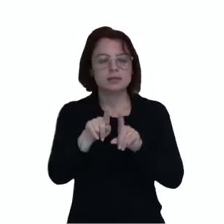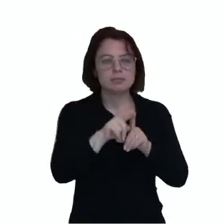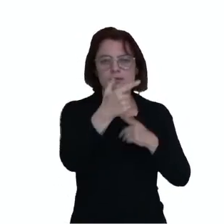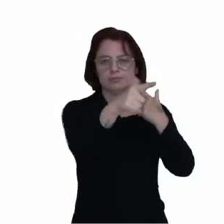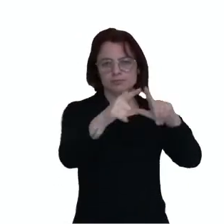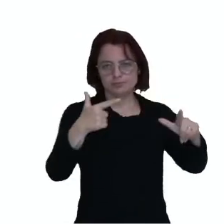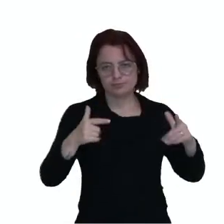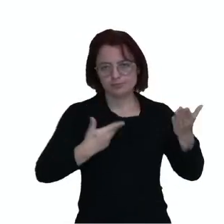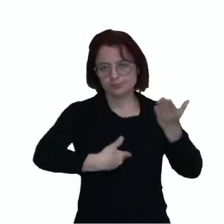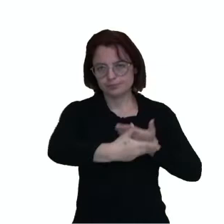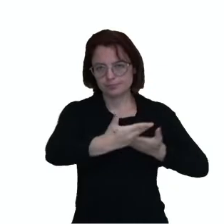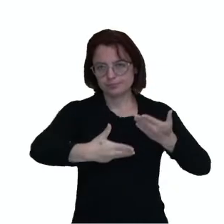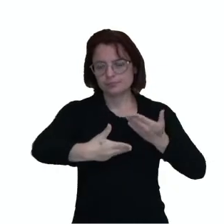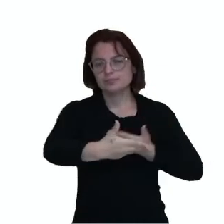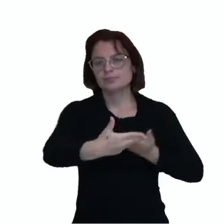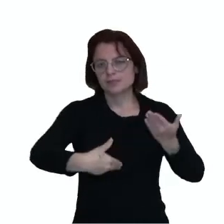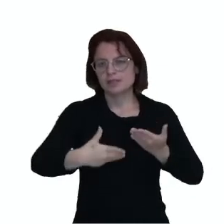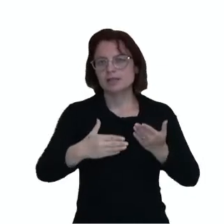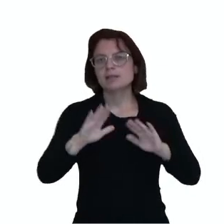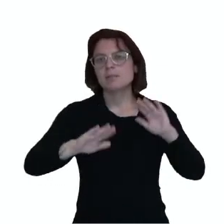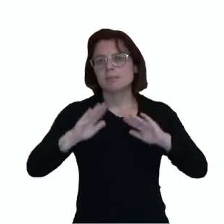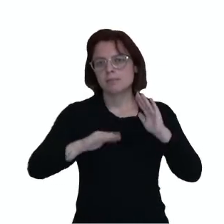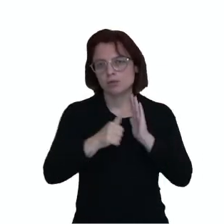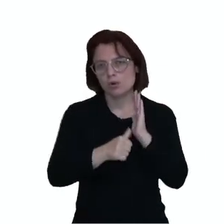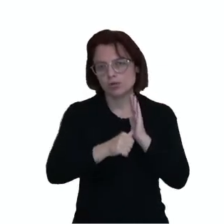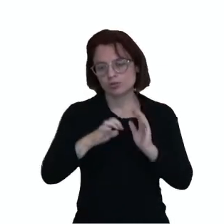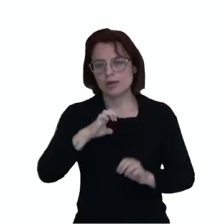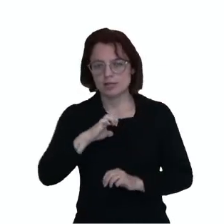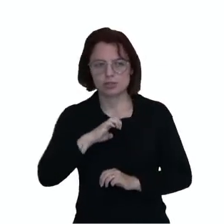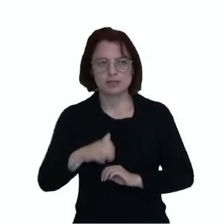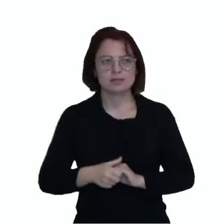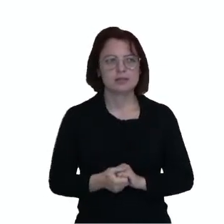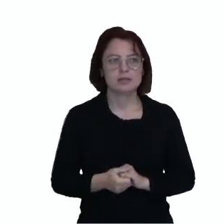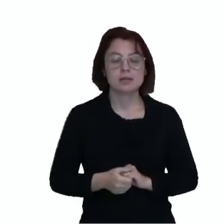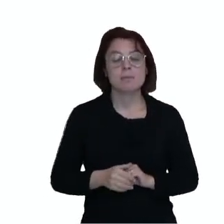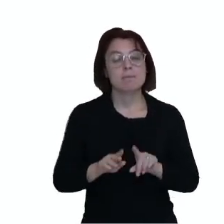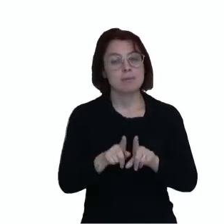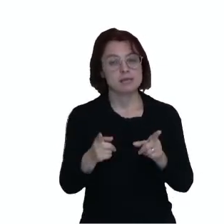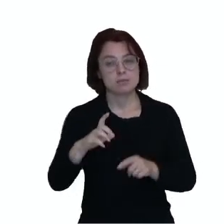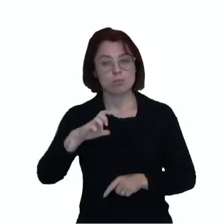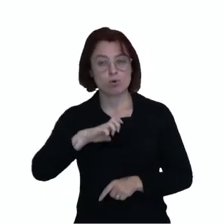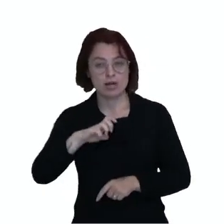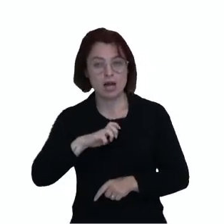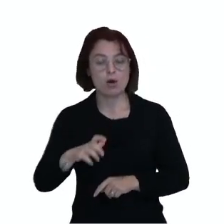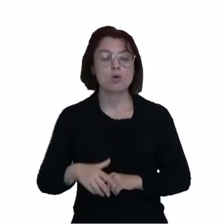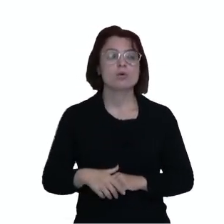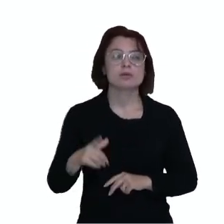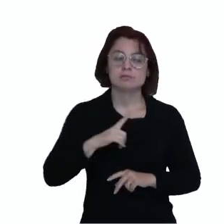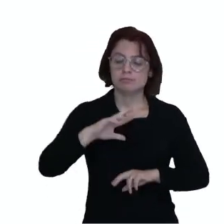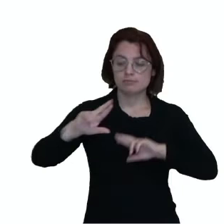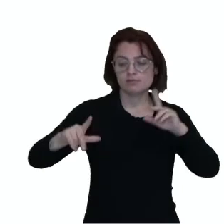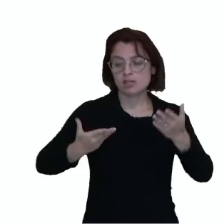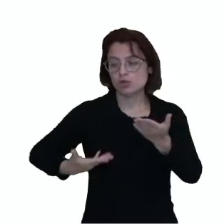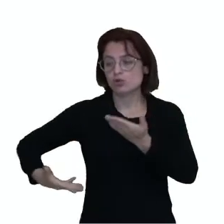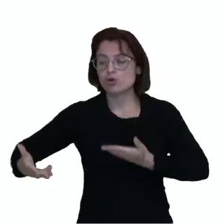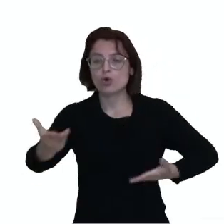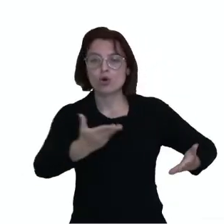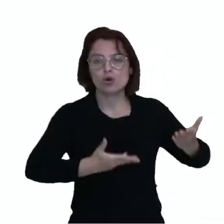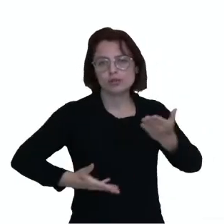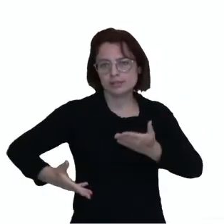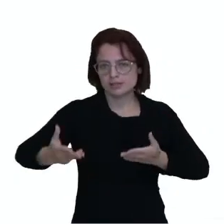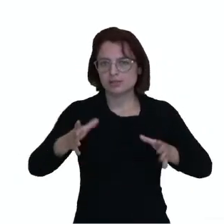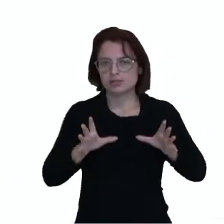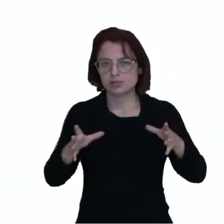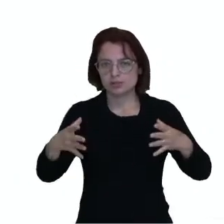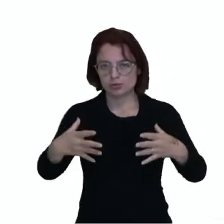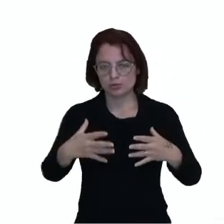com base em um código de ética, né, gente? Já a moral tem uma relação com o comportamento coletivo, aquilo que é considerado